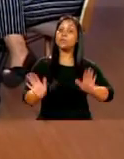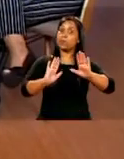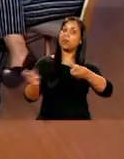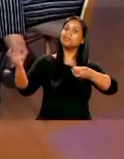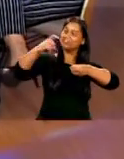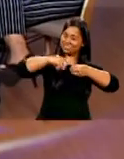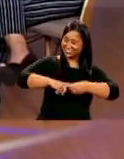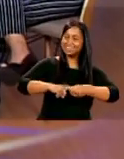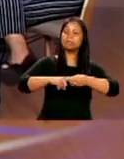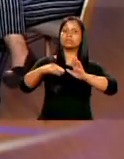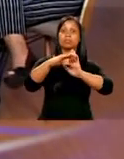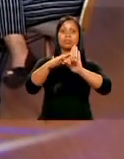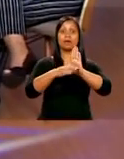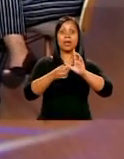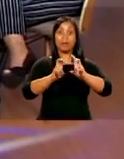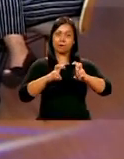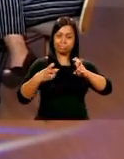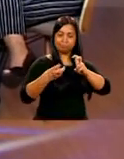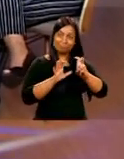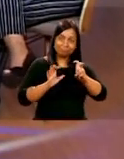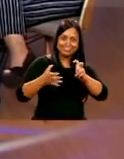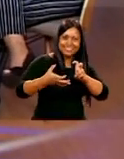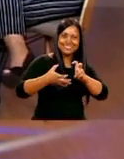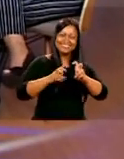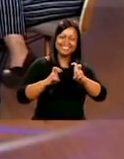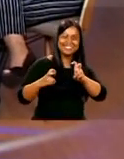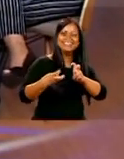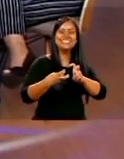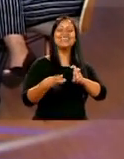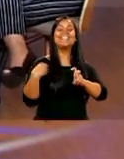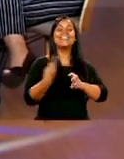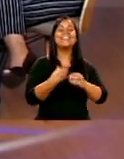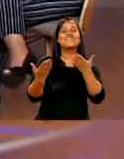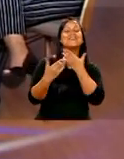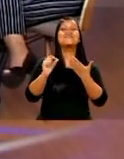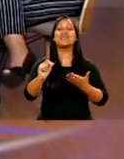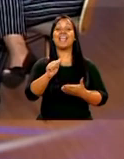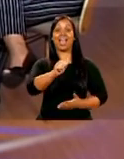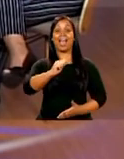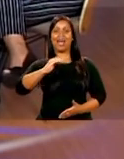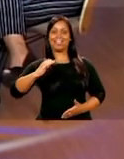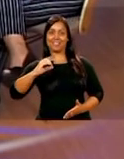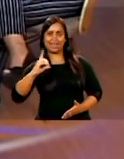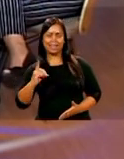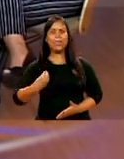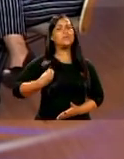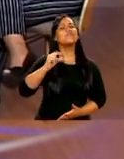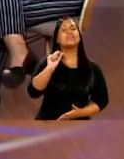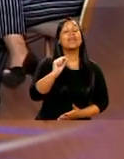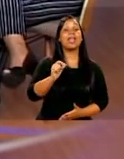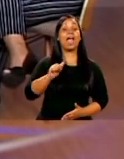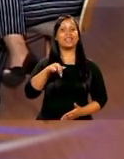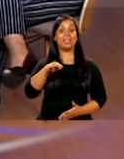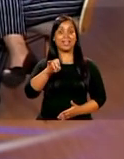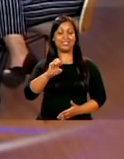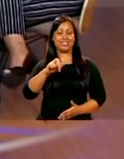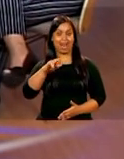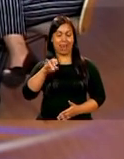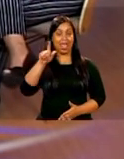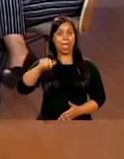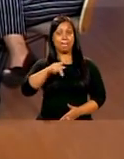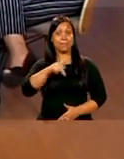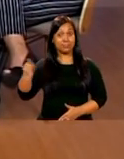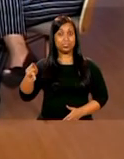Olá, estamos de volta com o programa Câmara na Comunidade. Hoje a gente está conversando sobre a ACD e quem está aqui com a gente é a Adriane Cirelli, que